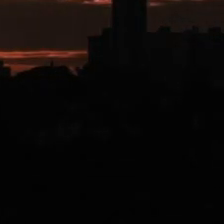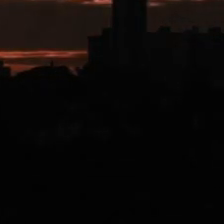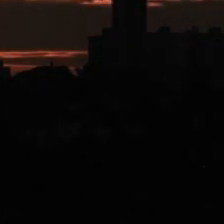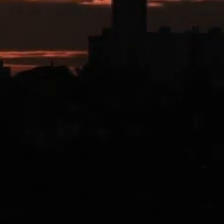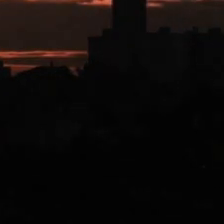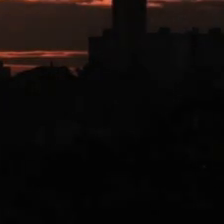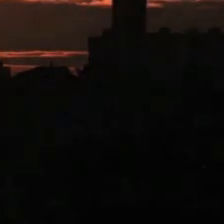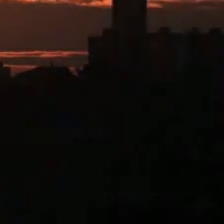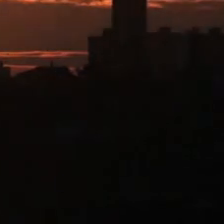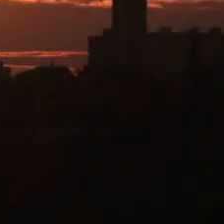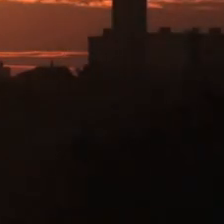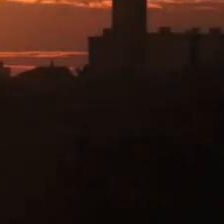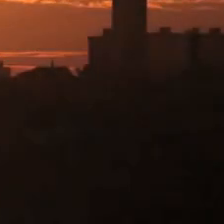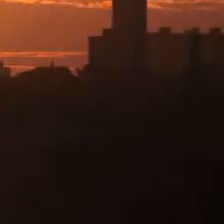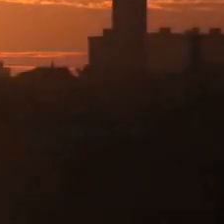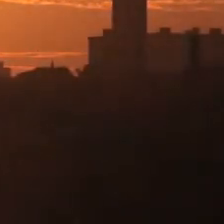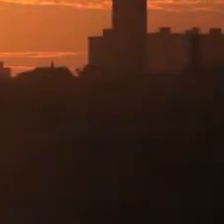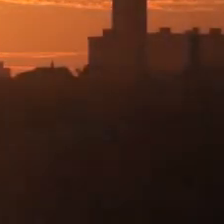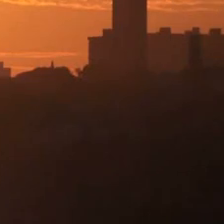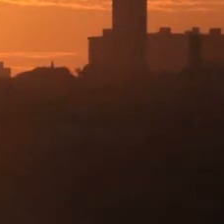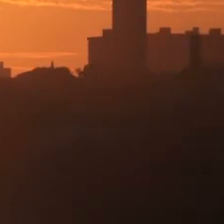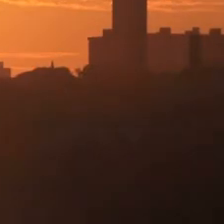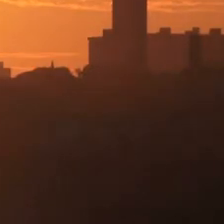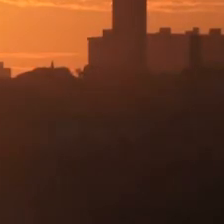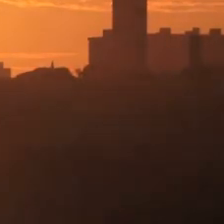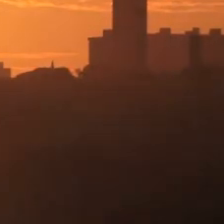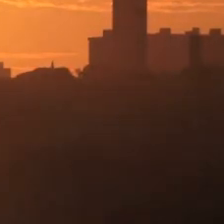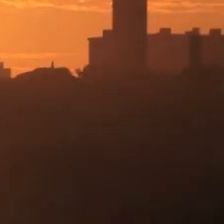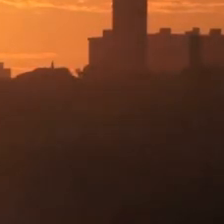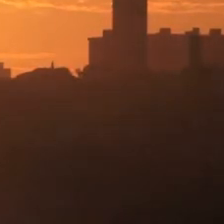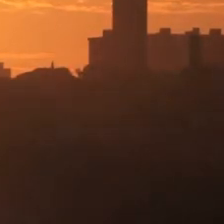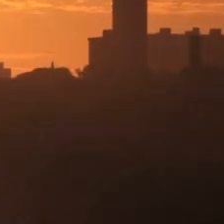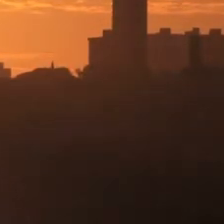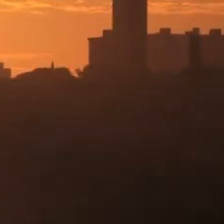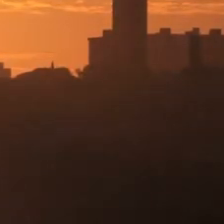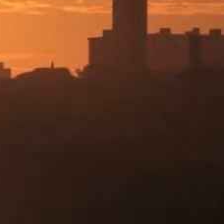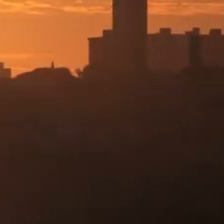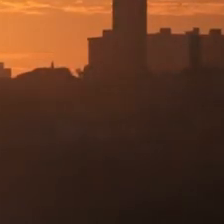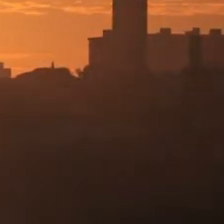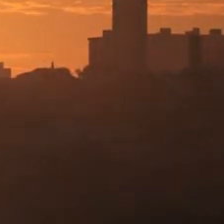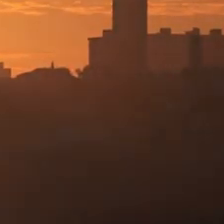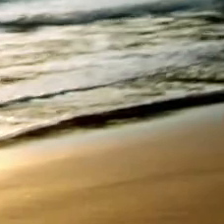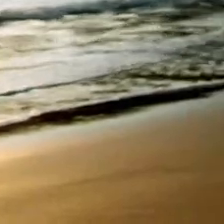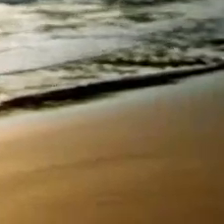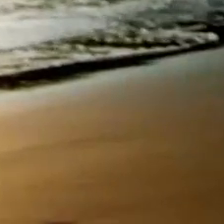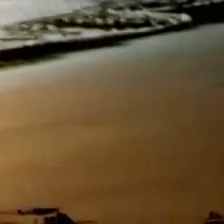berço esplêndido, ao som do mar e à luz do céu profundo,